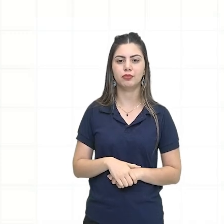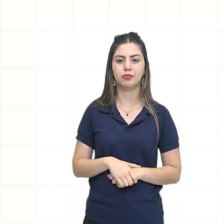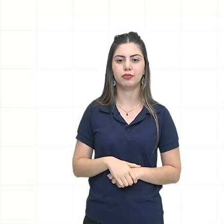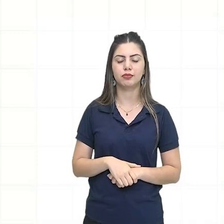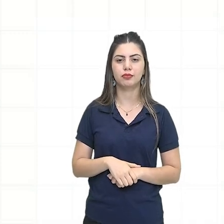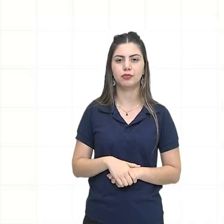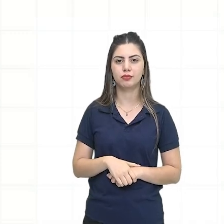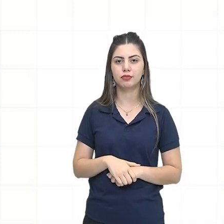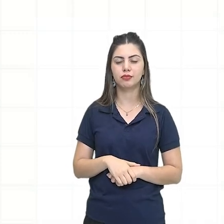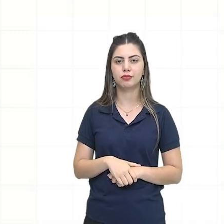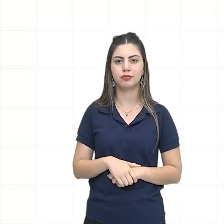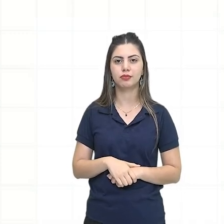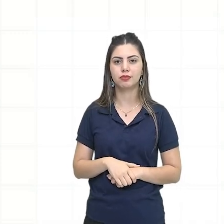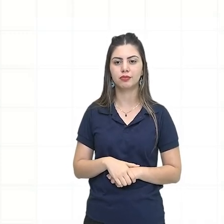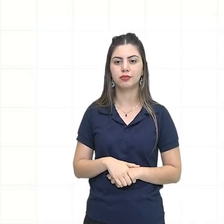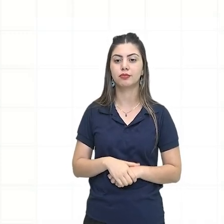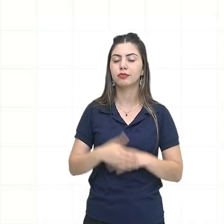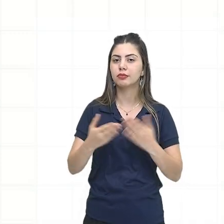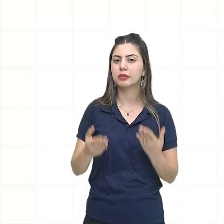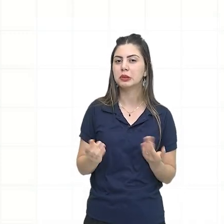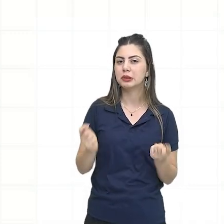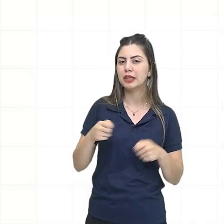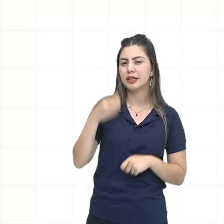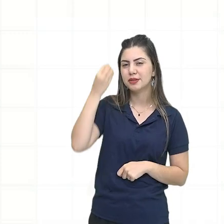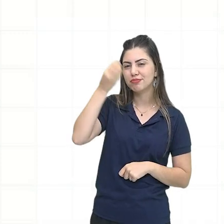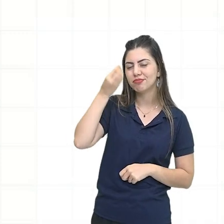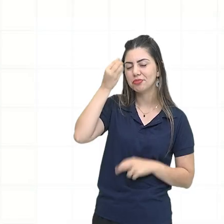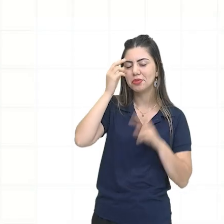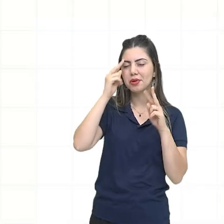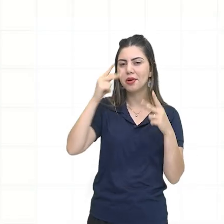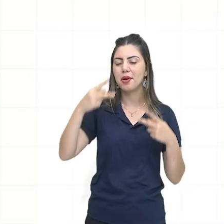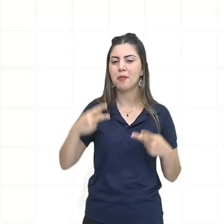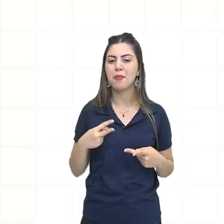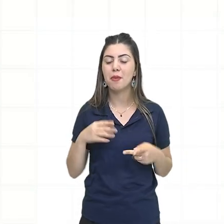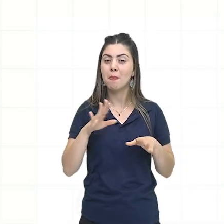amplia, ele de certa forma, ele